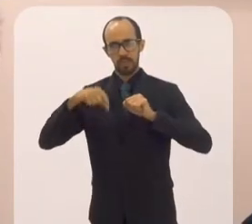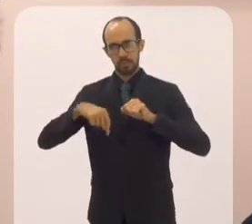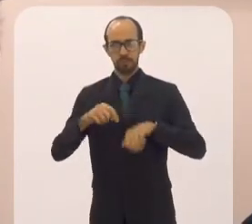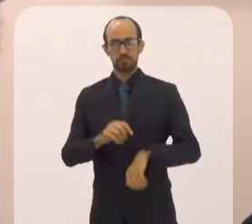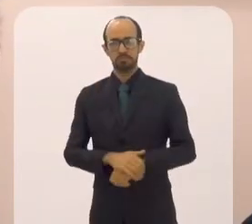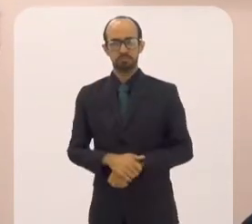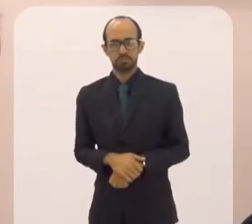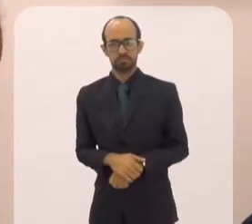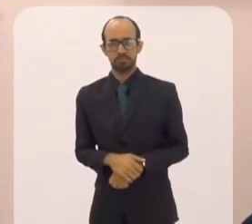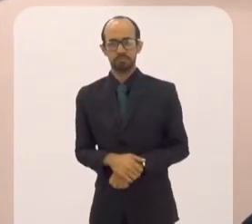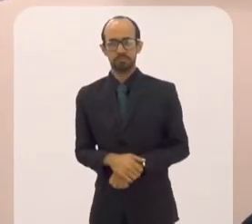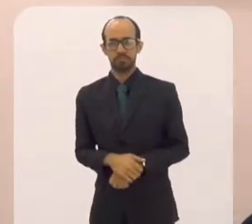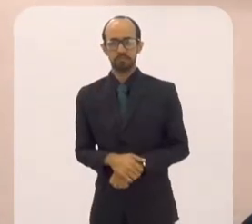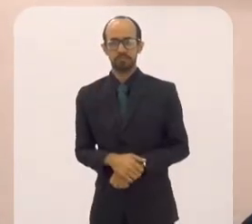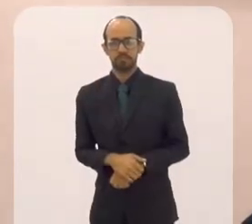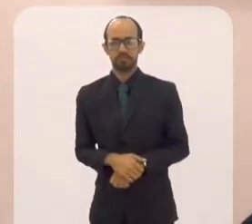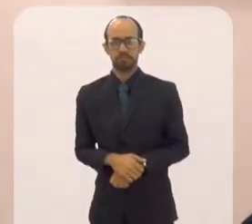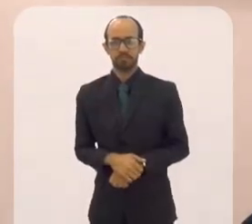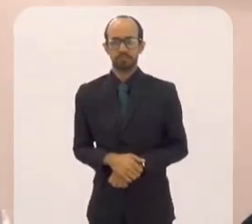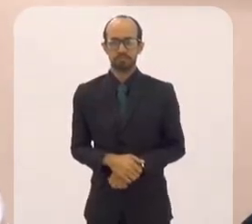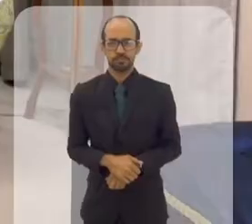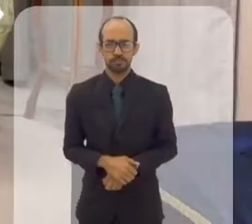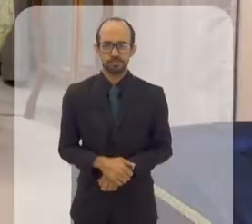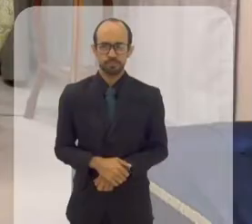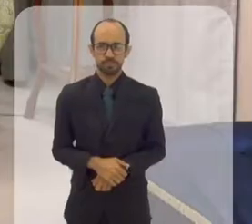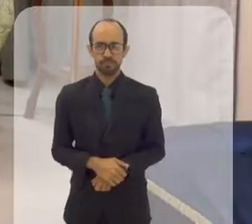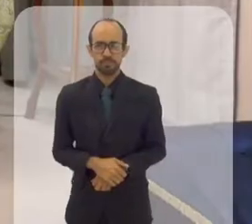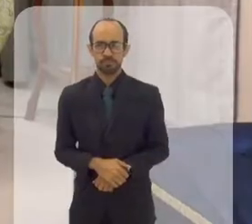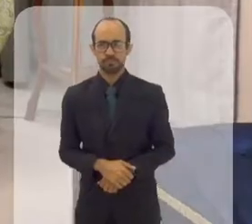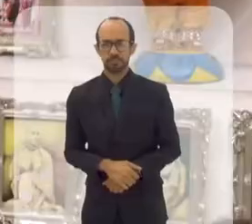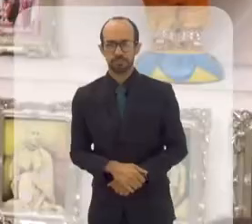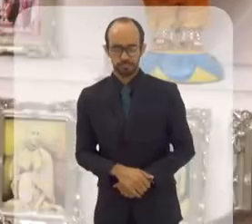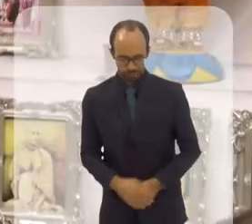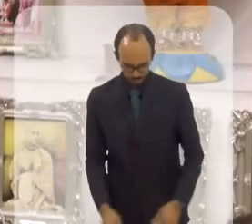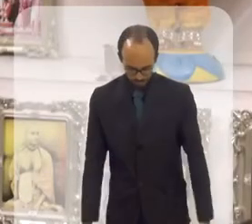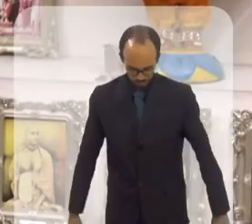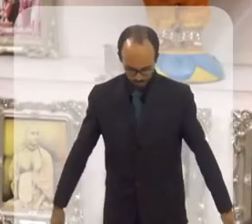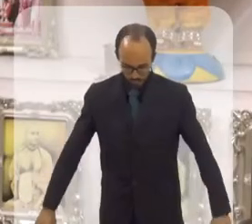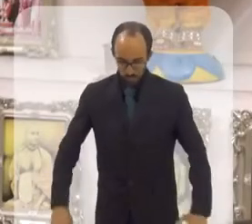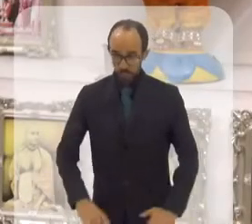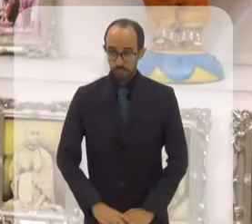aqui. Eu gostaria. Tá. Pode fazer sentado. Sim.